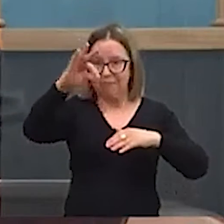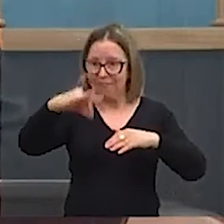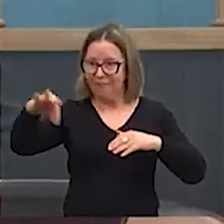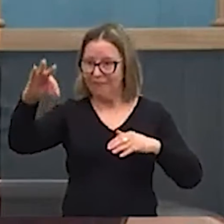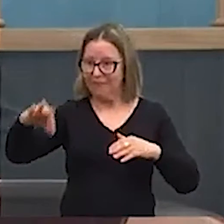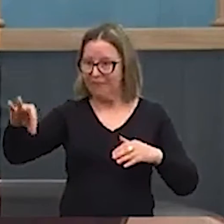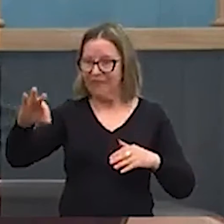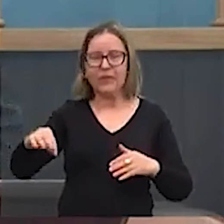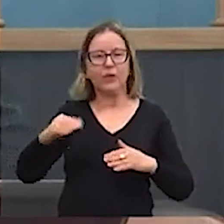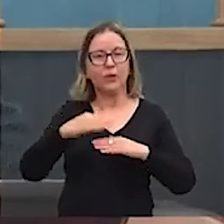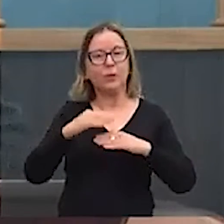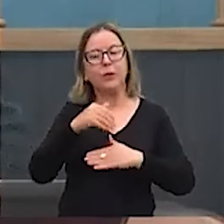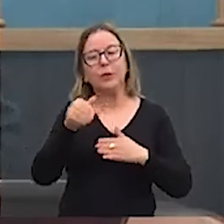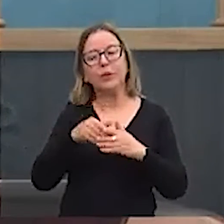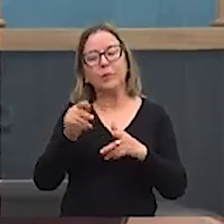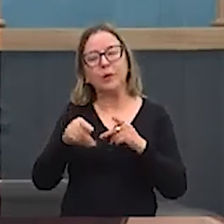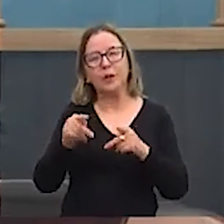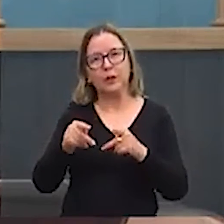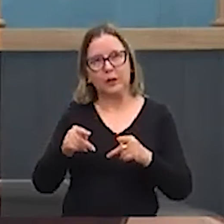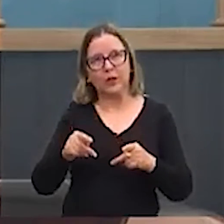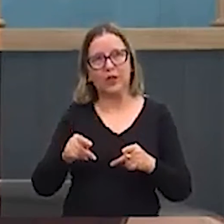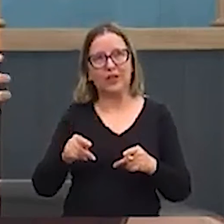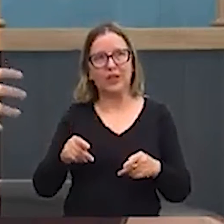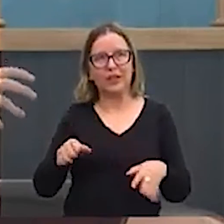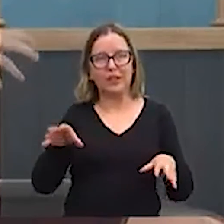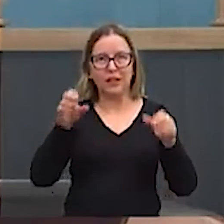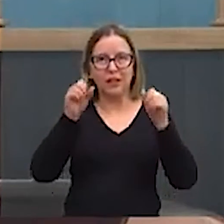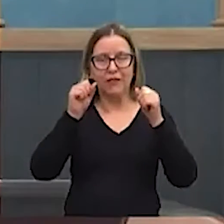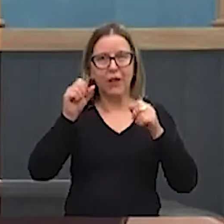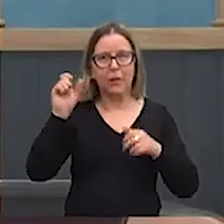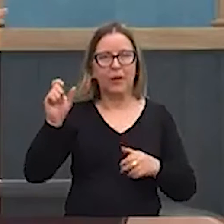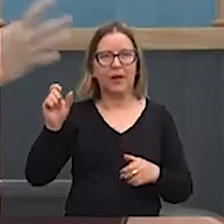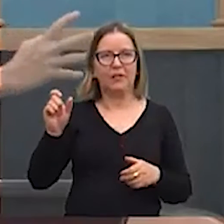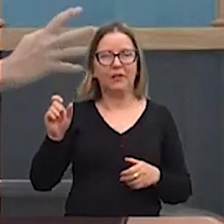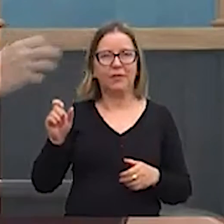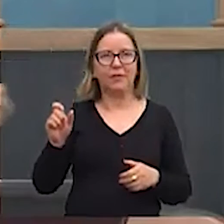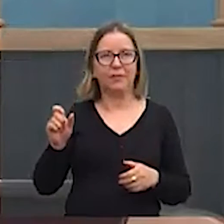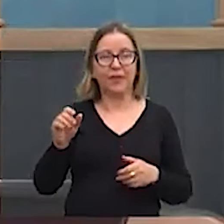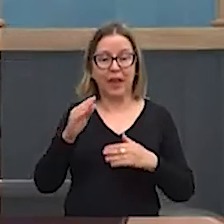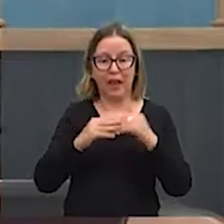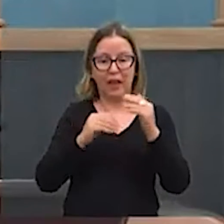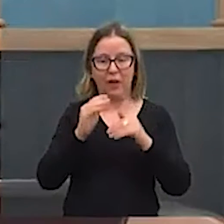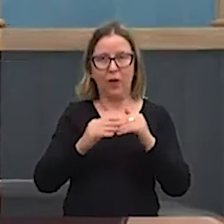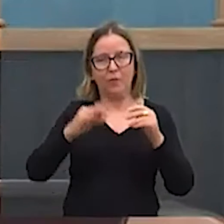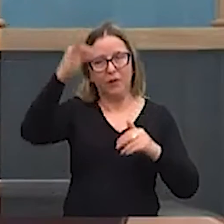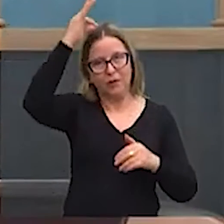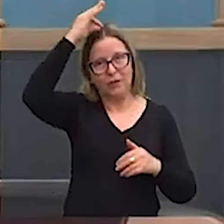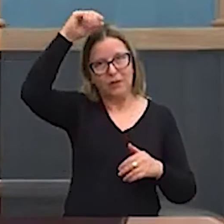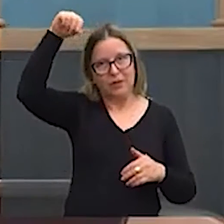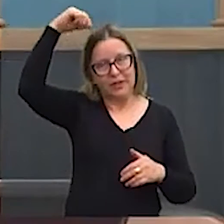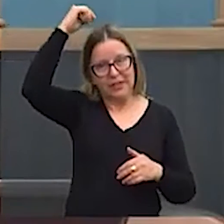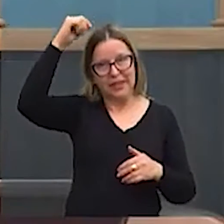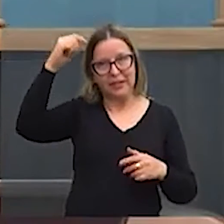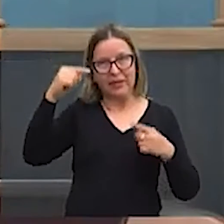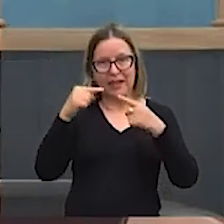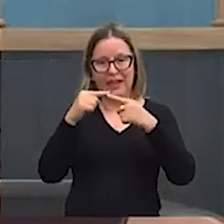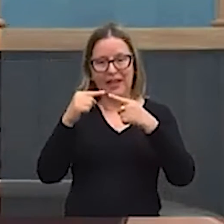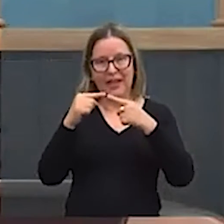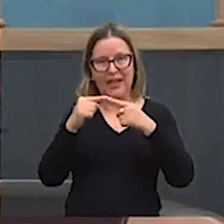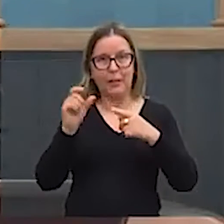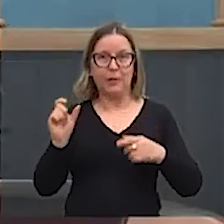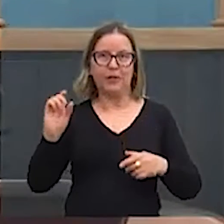palavra. A operação do Espírito Santo está ligada com a palavra. Mais um